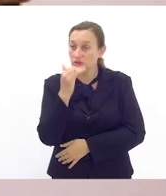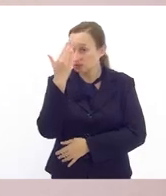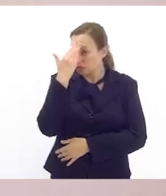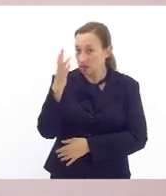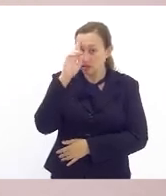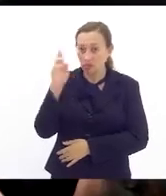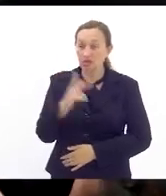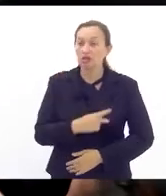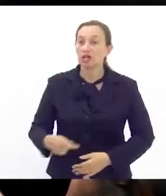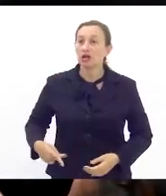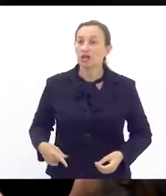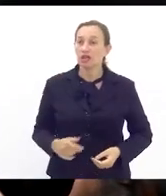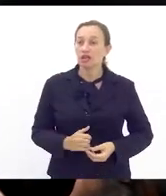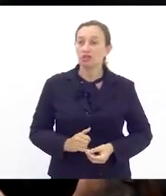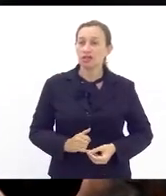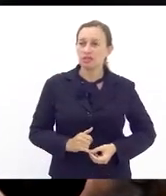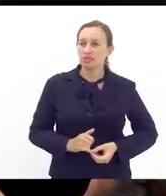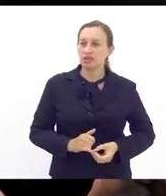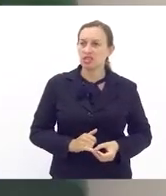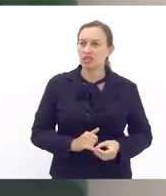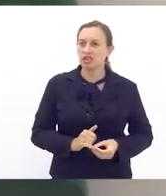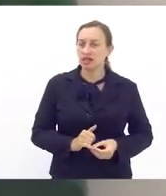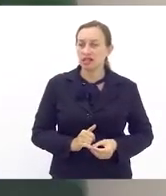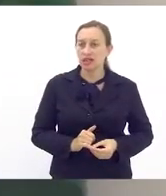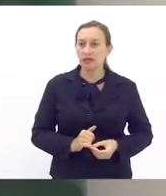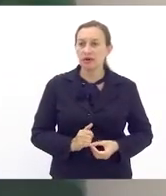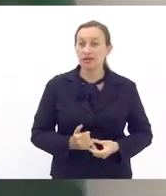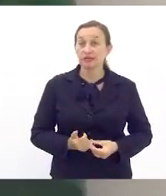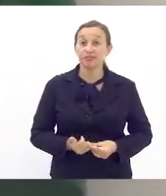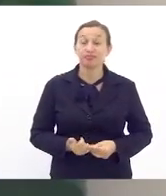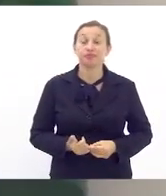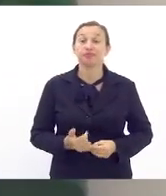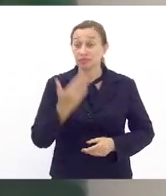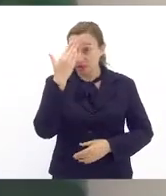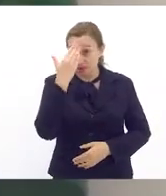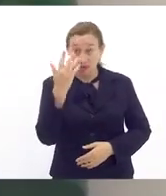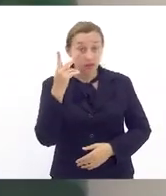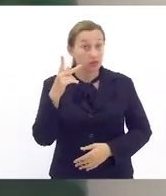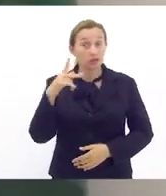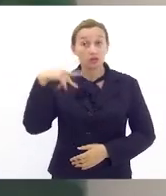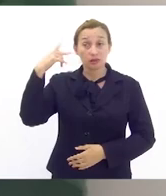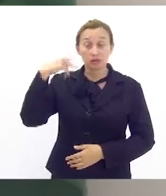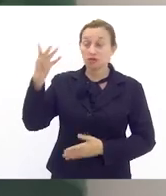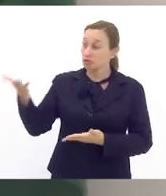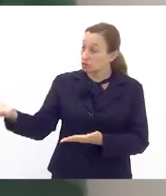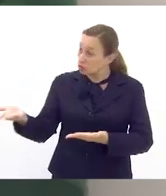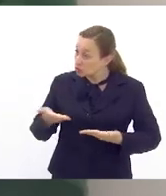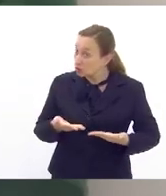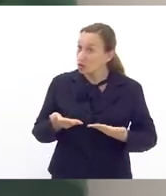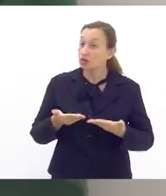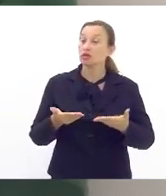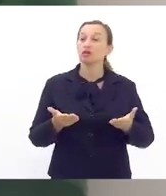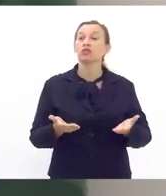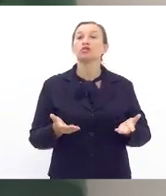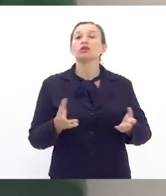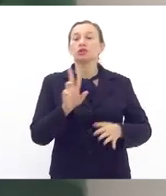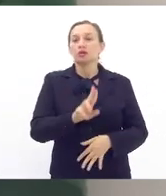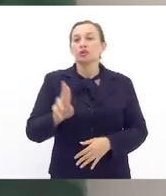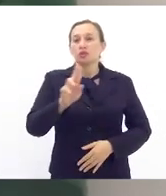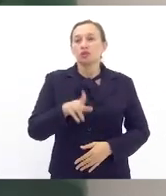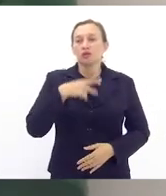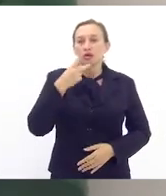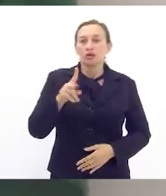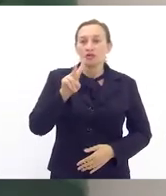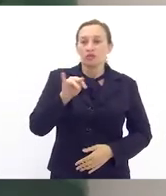presidente Obrigado Vereador gostaria de chamar para fazer o uso da palavra o Doutor